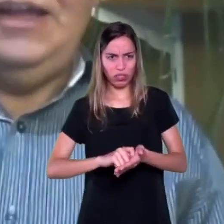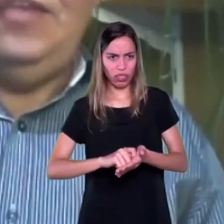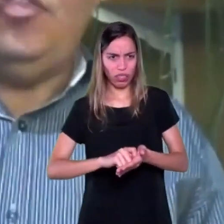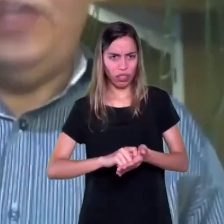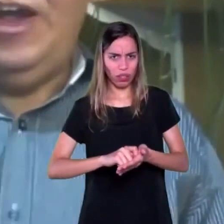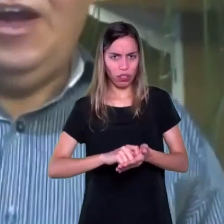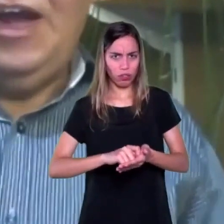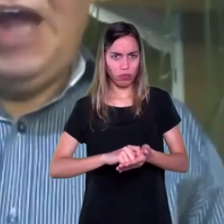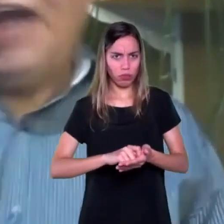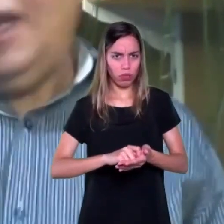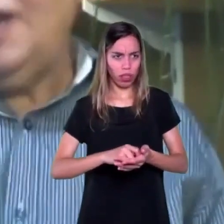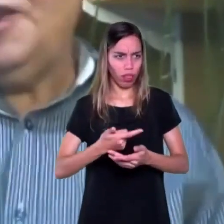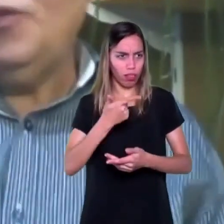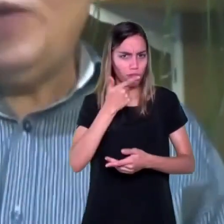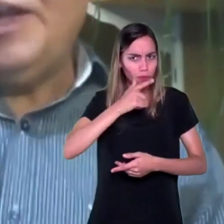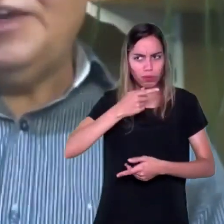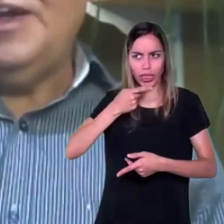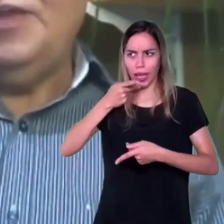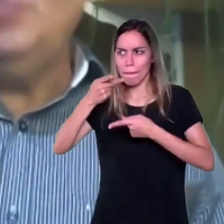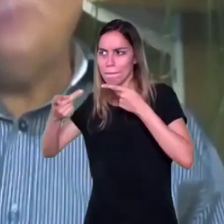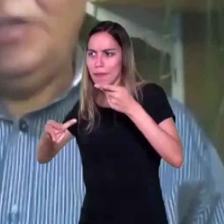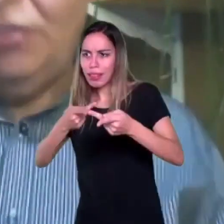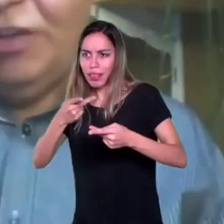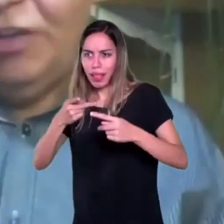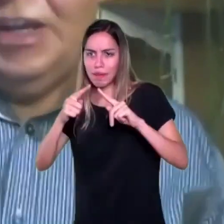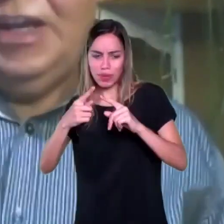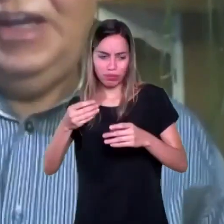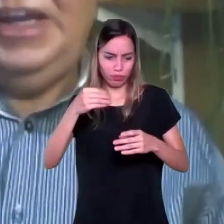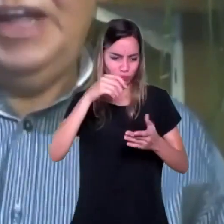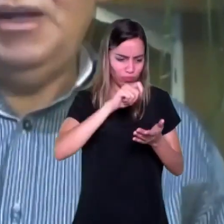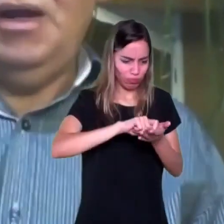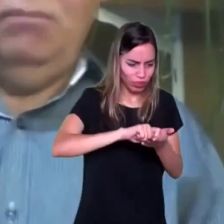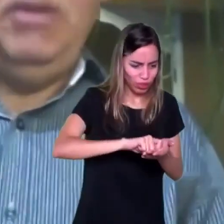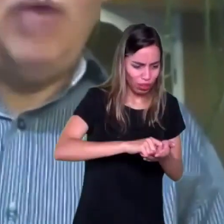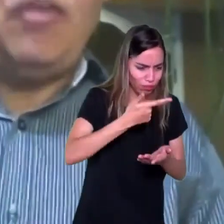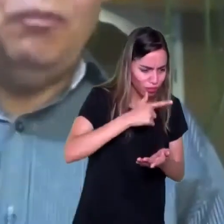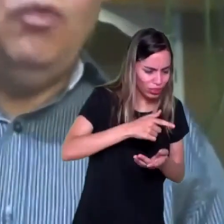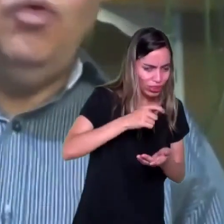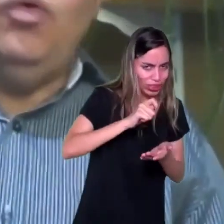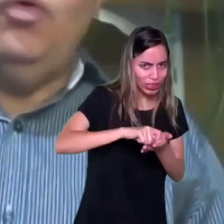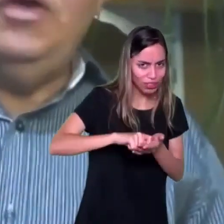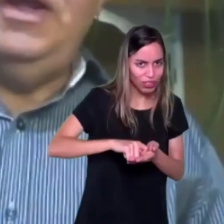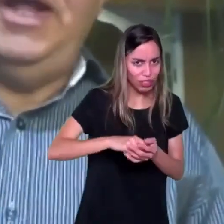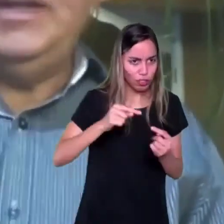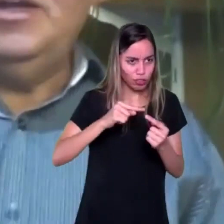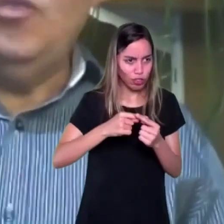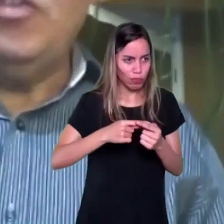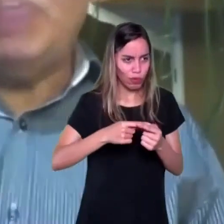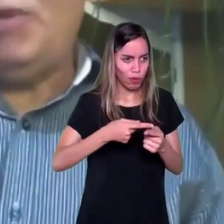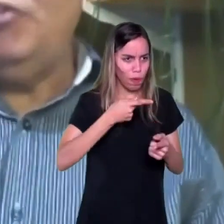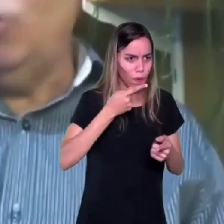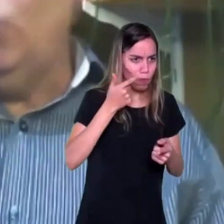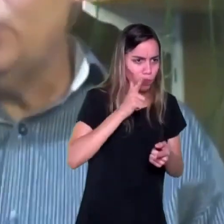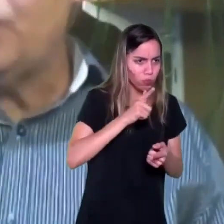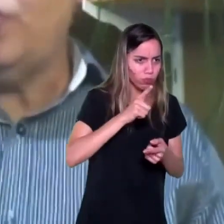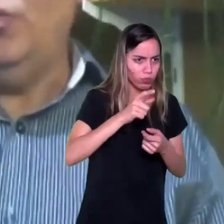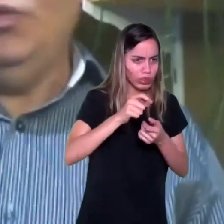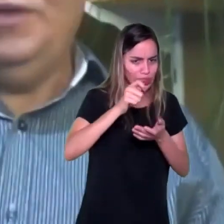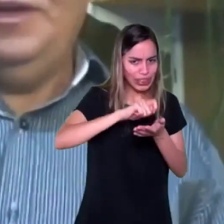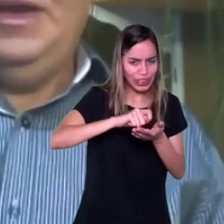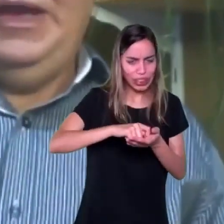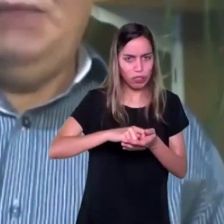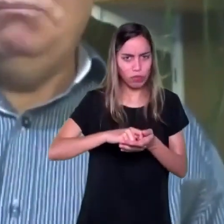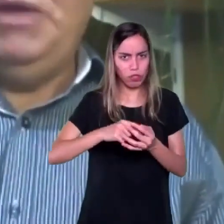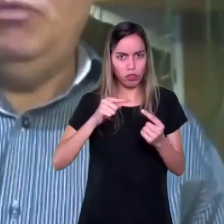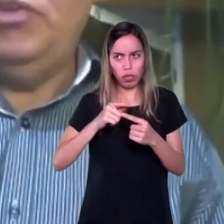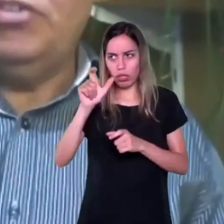soltar e ser aquele que não era no dia a dia, que era meio casmurro, era inclusive chamado de urso,